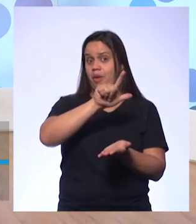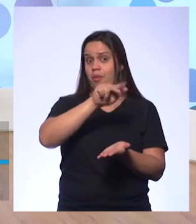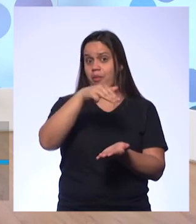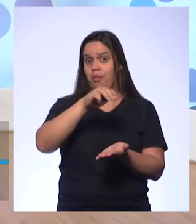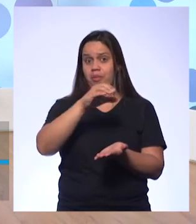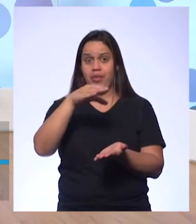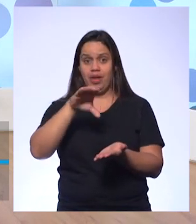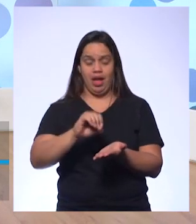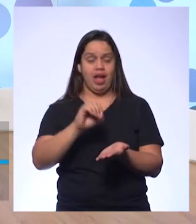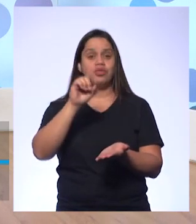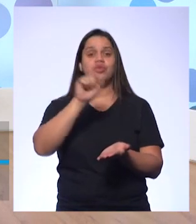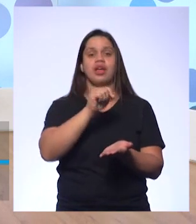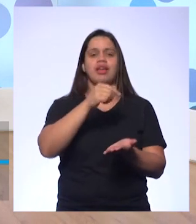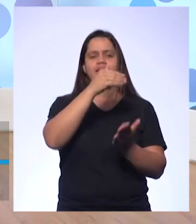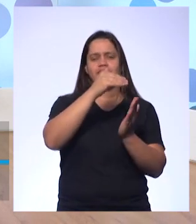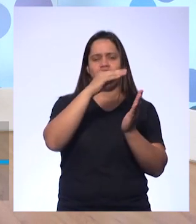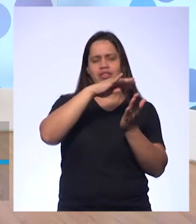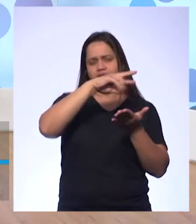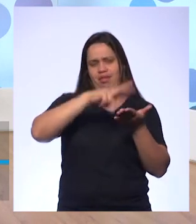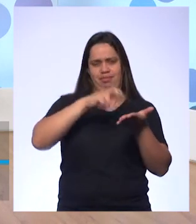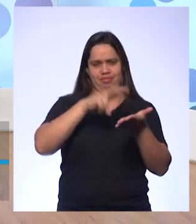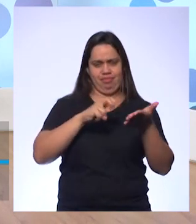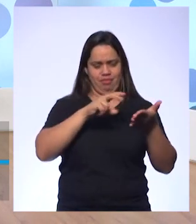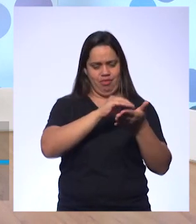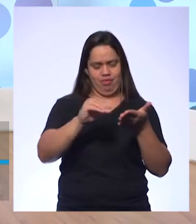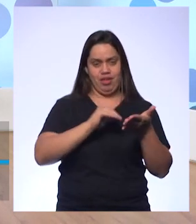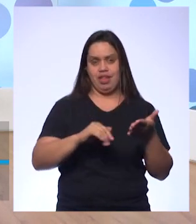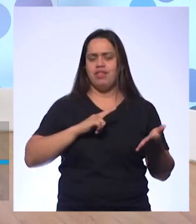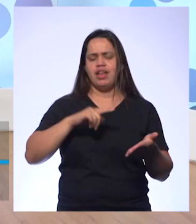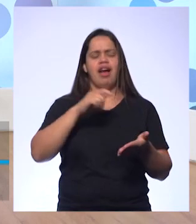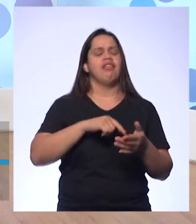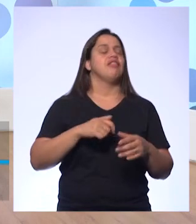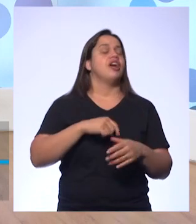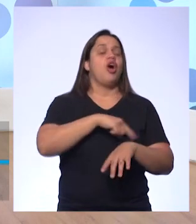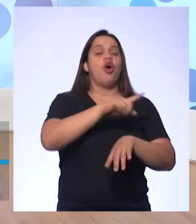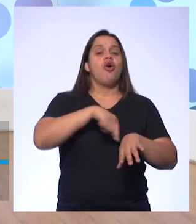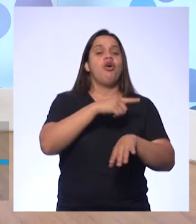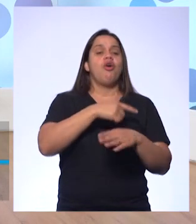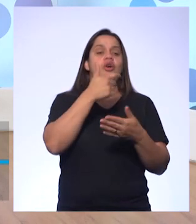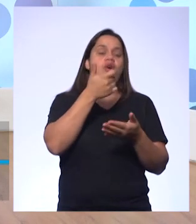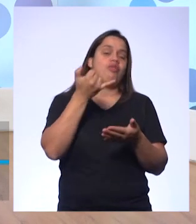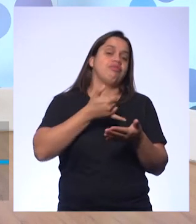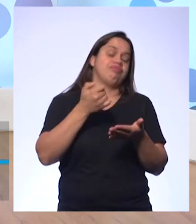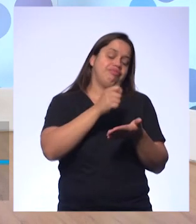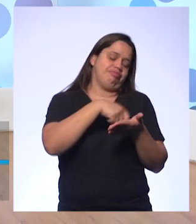copiando. escrevendo horas escrevendo. Saudades. Ai, deu uma